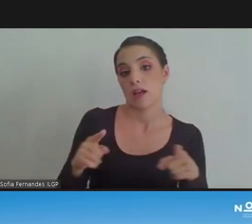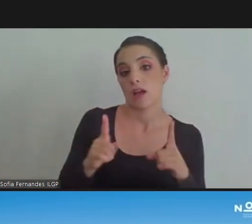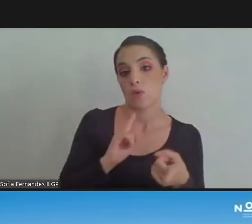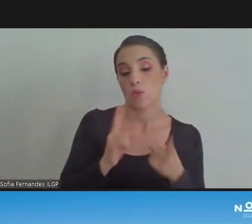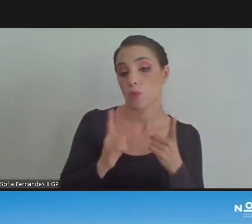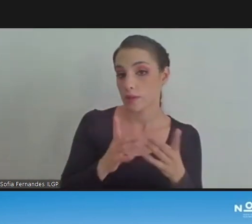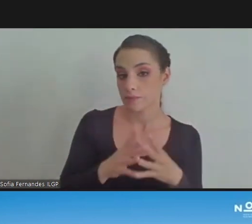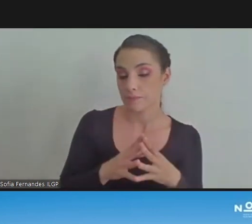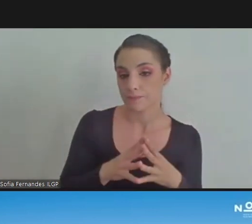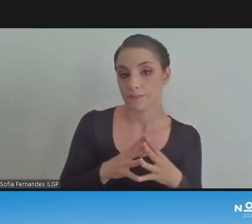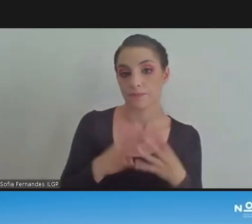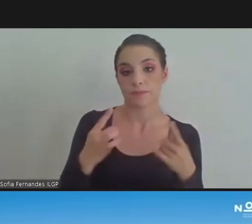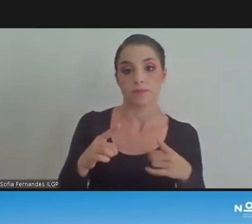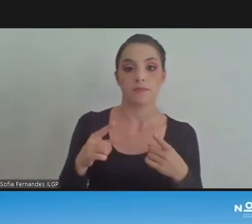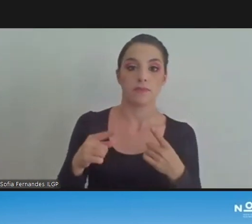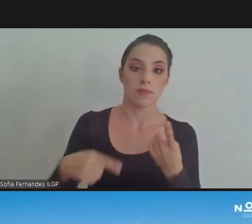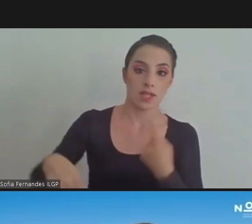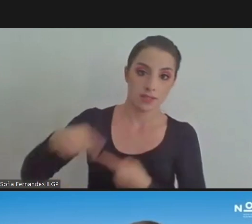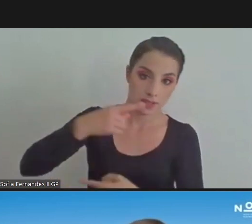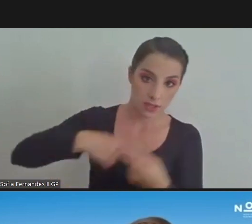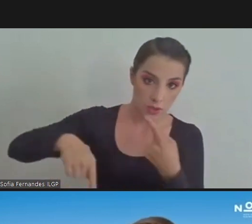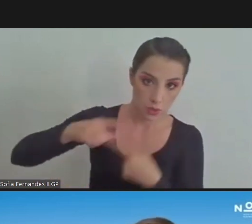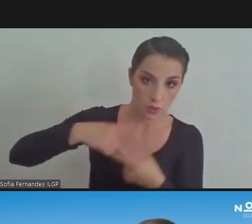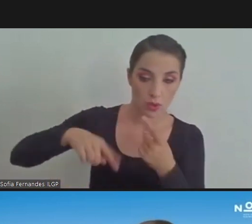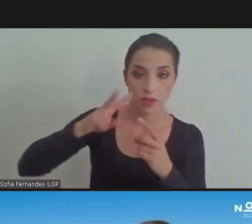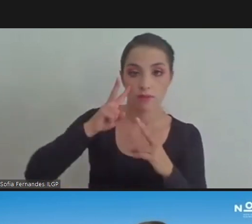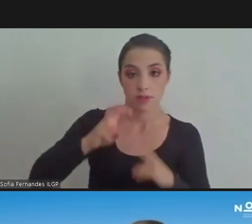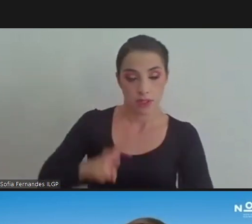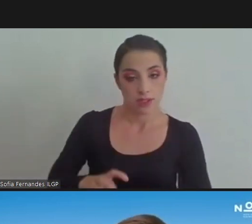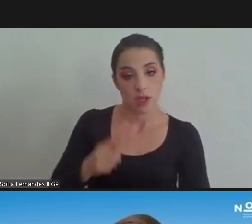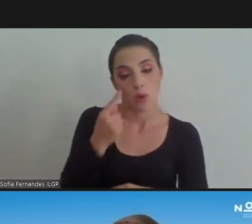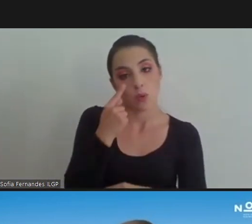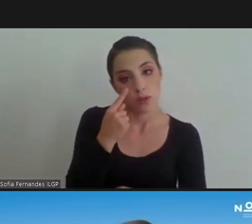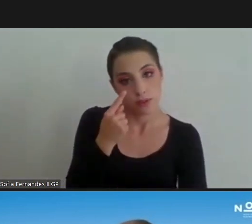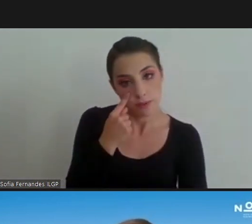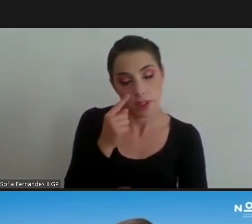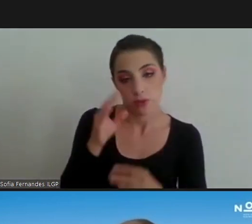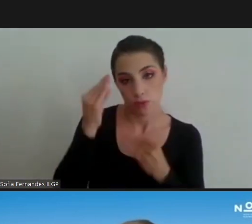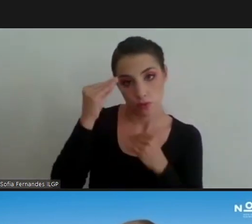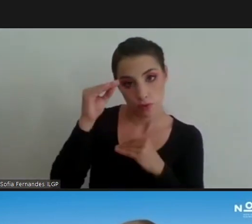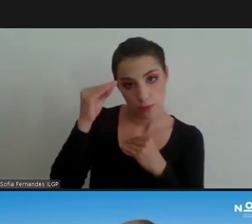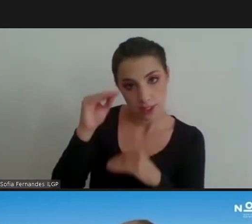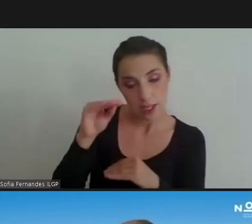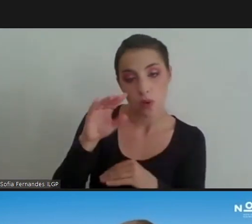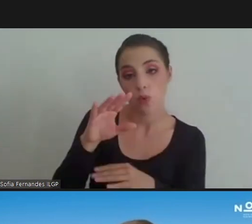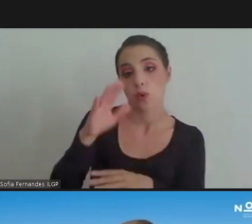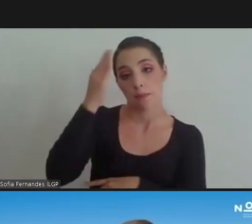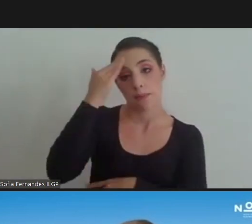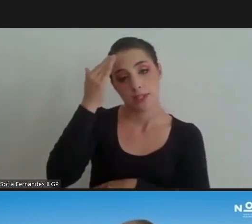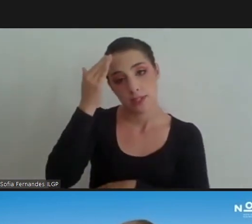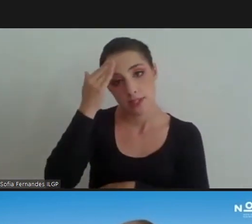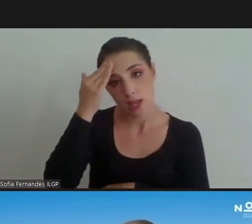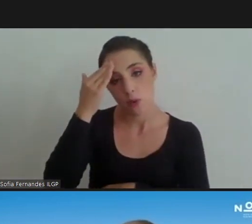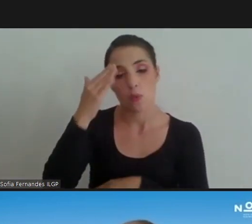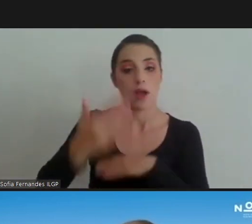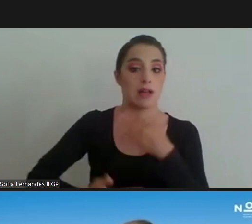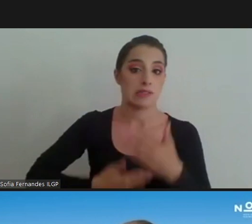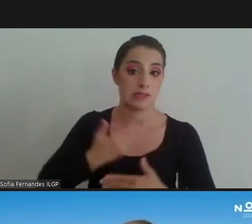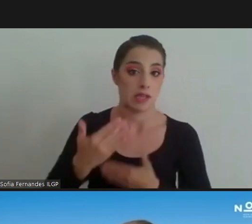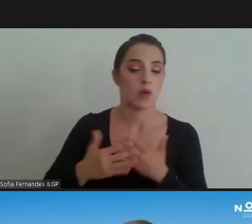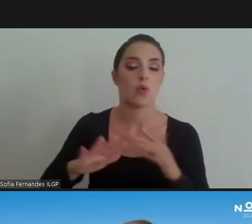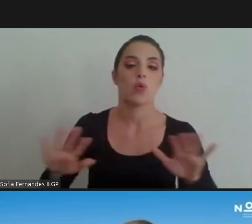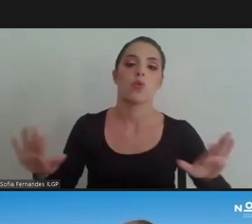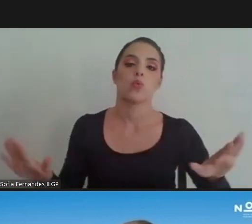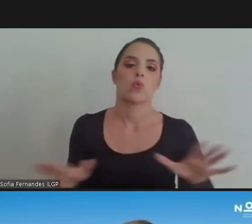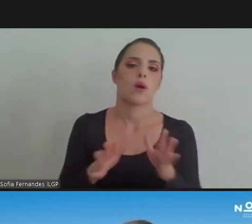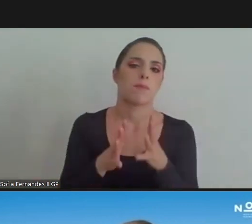digamos, um círculo virtuoso entre investigação, conhecimento, formação, capacitação e ação, quais são os maiores